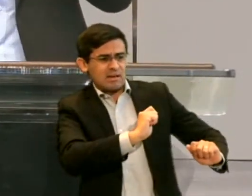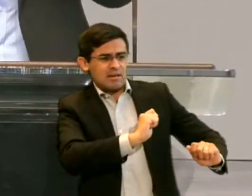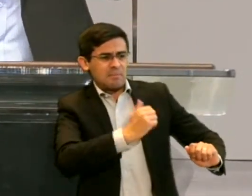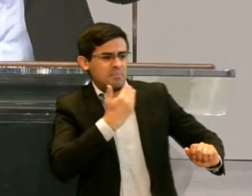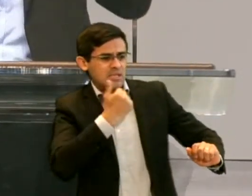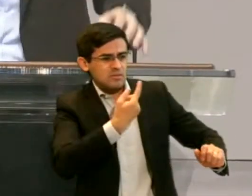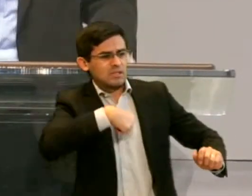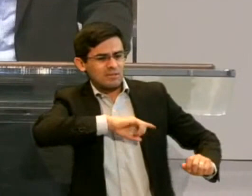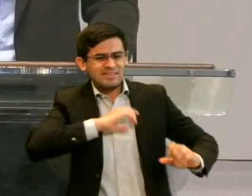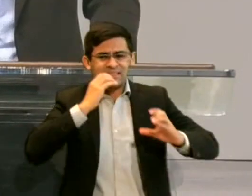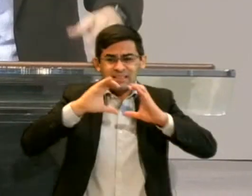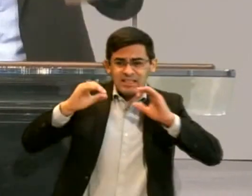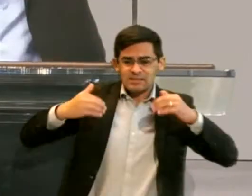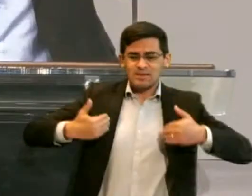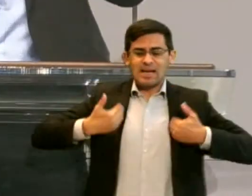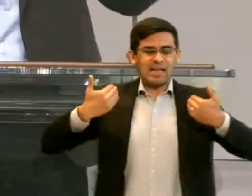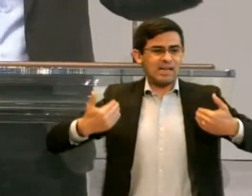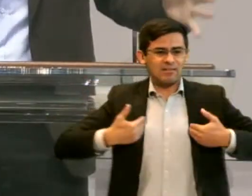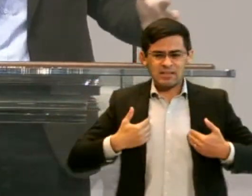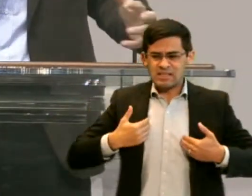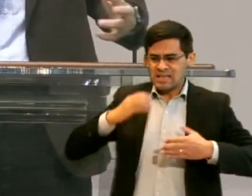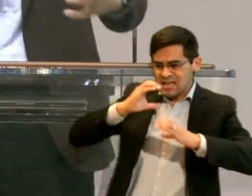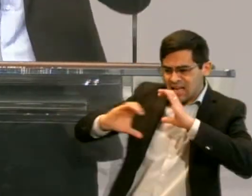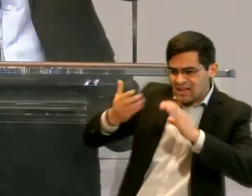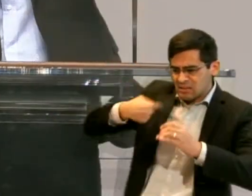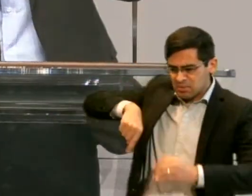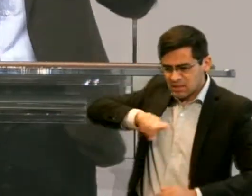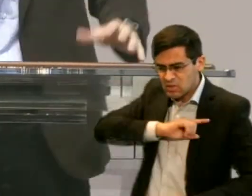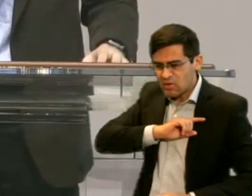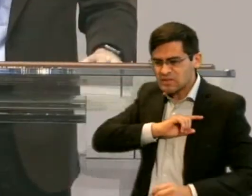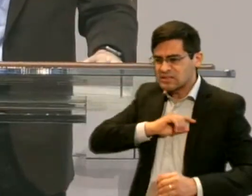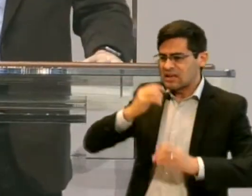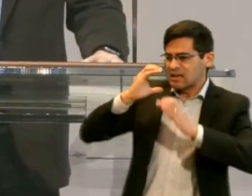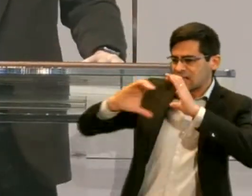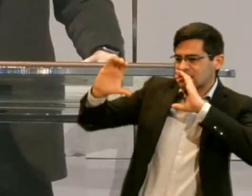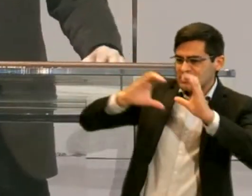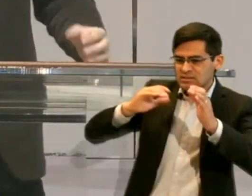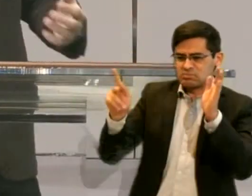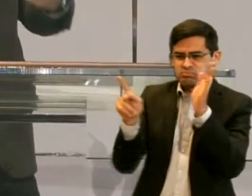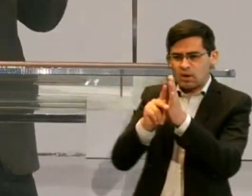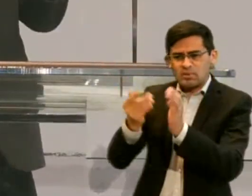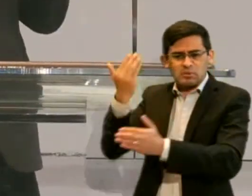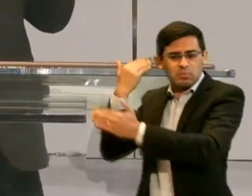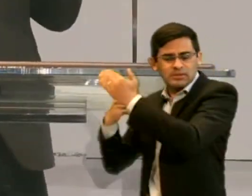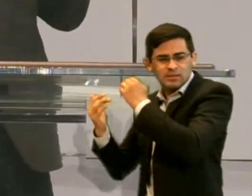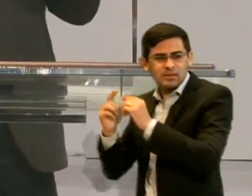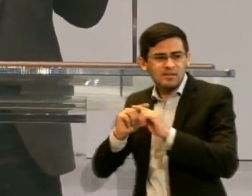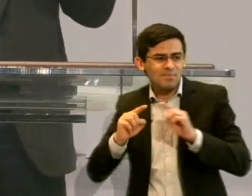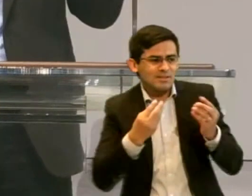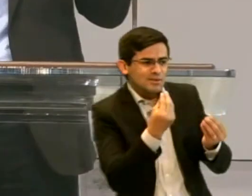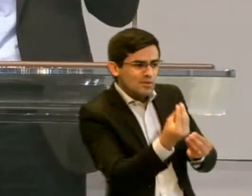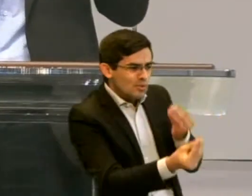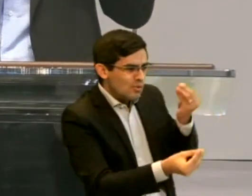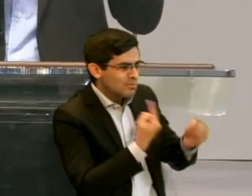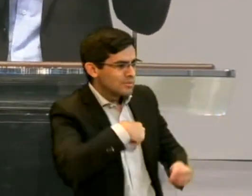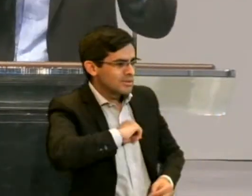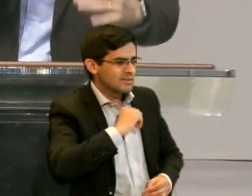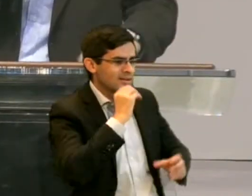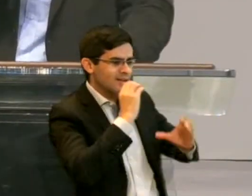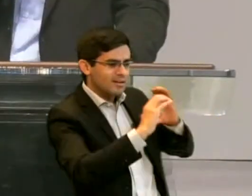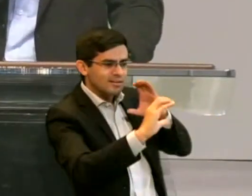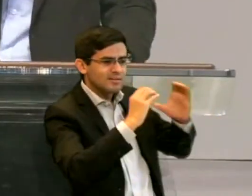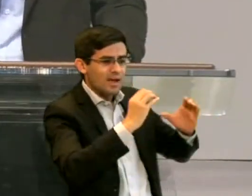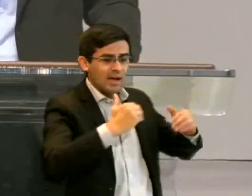uma canção alegre. Cantem para nós uma das canções de Sião. Mas como poderíamos cantar